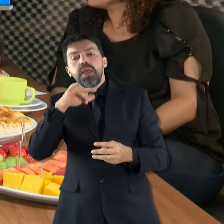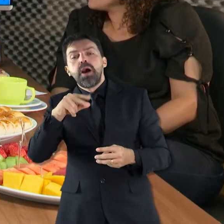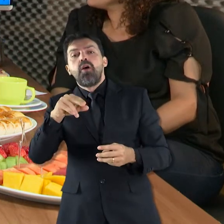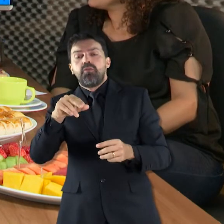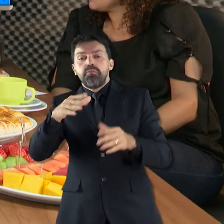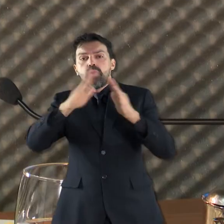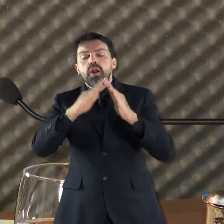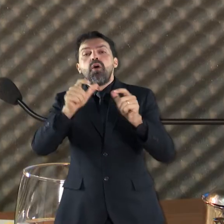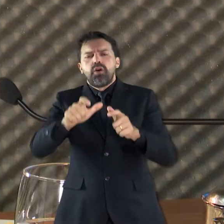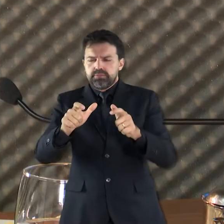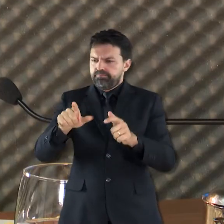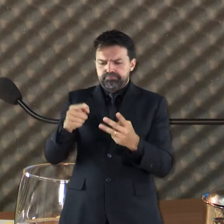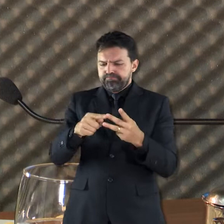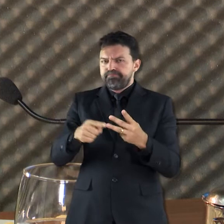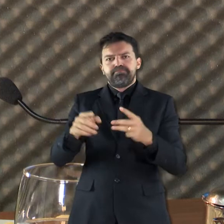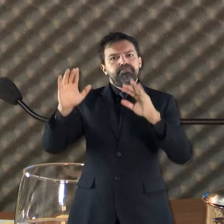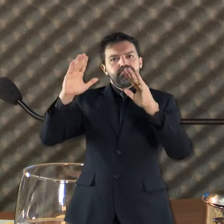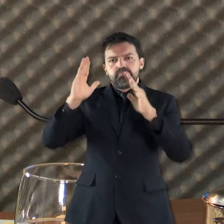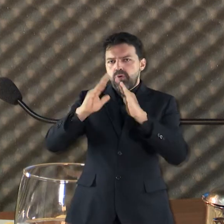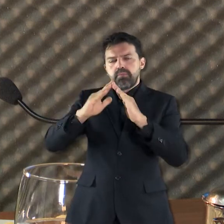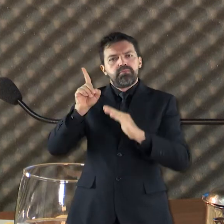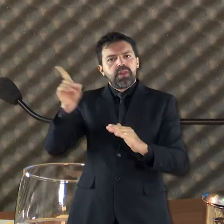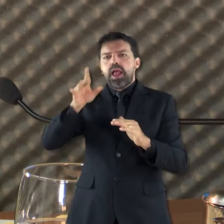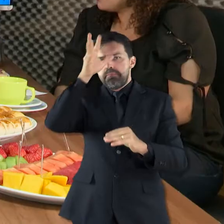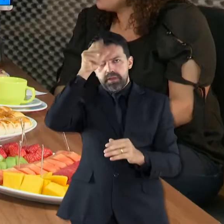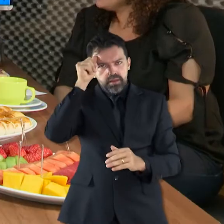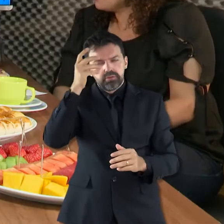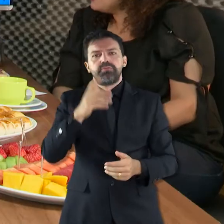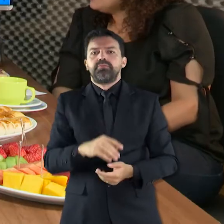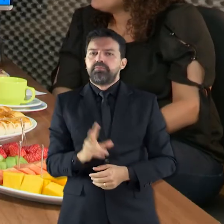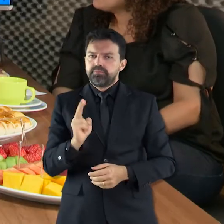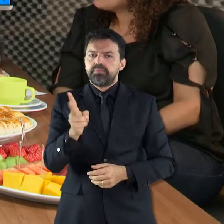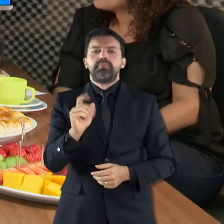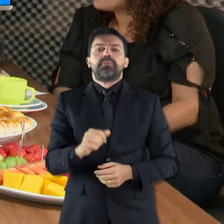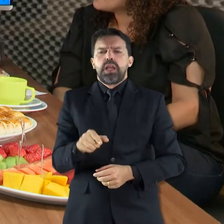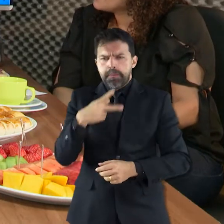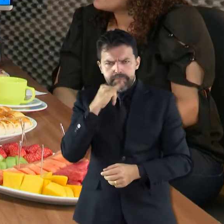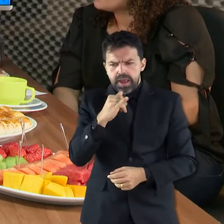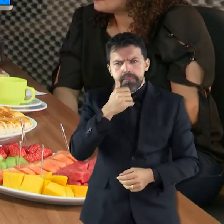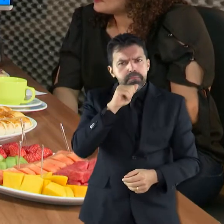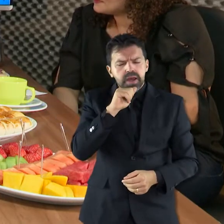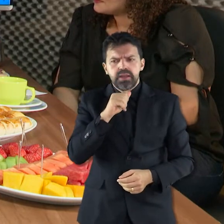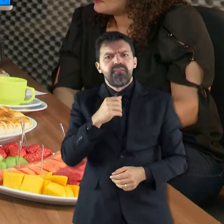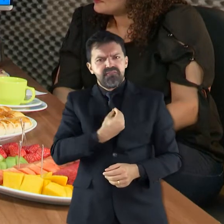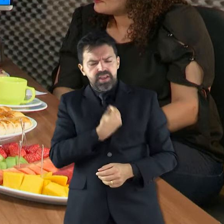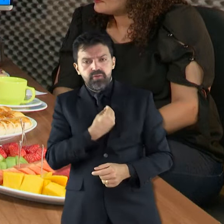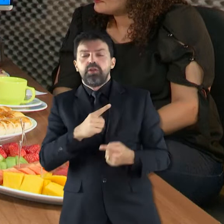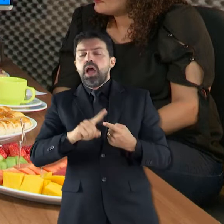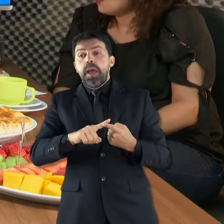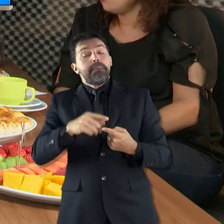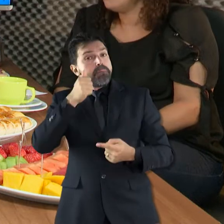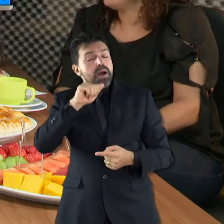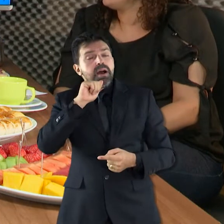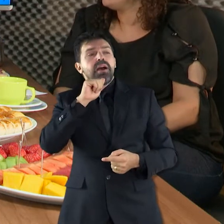os dois moram em Manaus. Os 2 em Manaus. É. E ainda seus pais são vivos? Minha mãe está viva, eu perdi meu pai nessa época